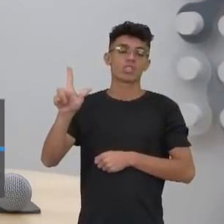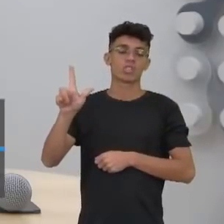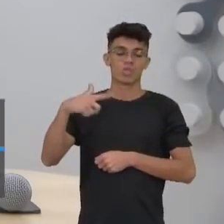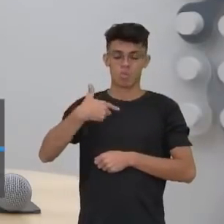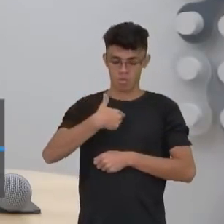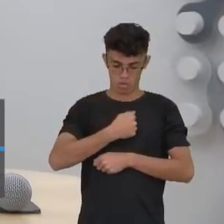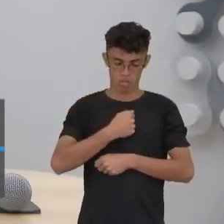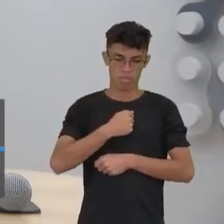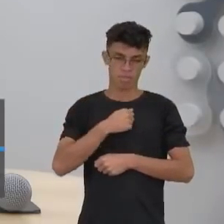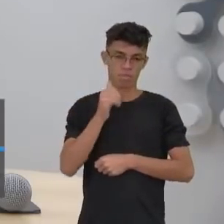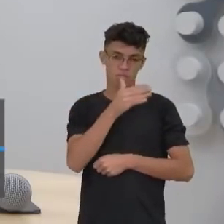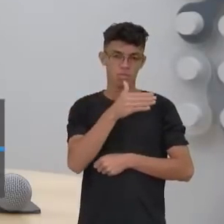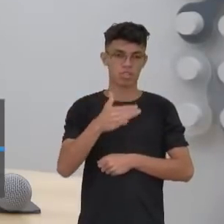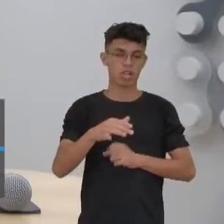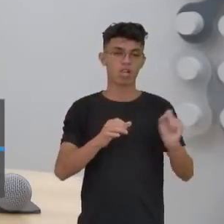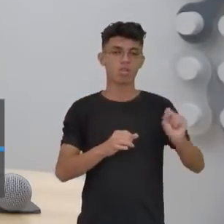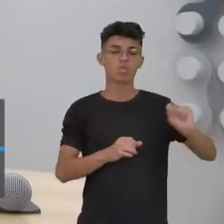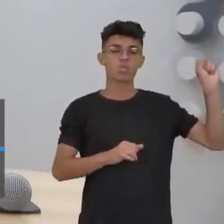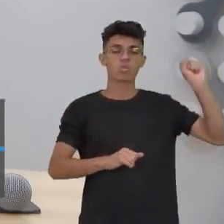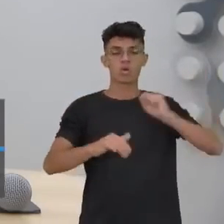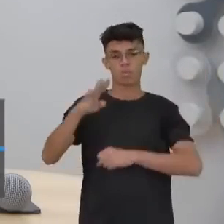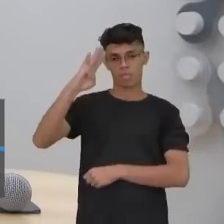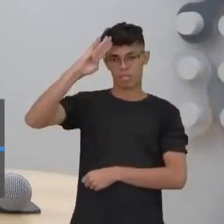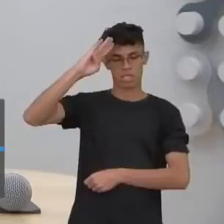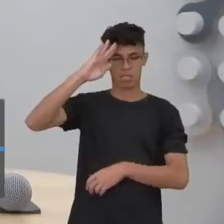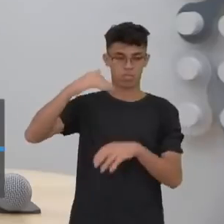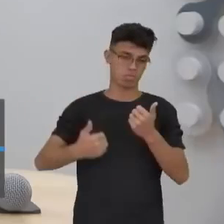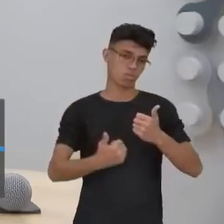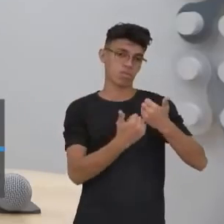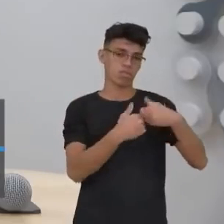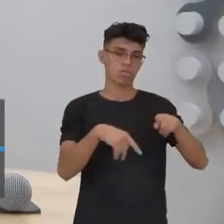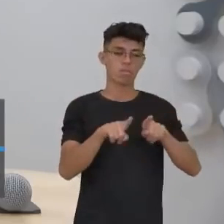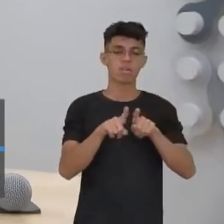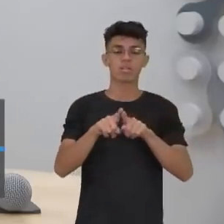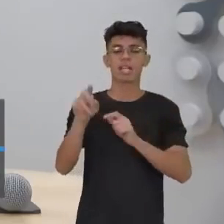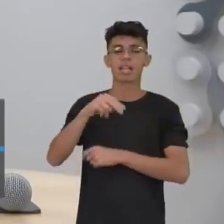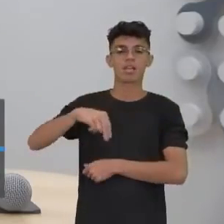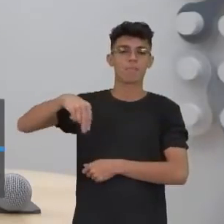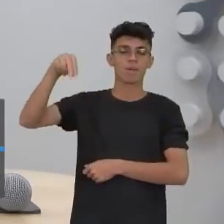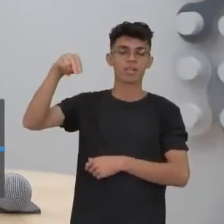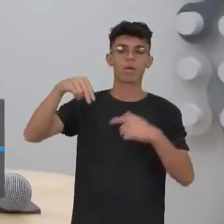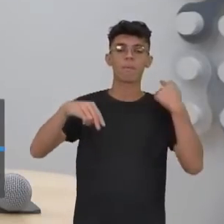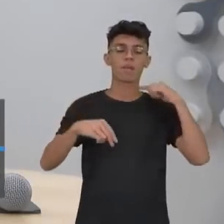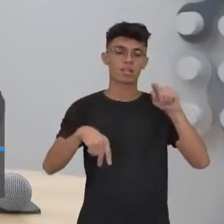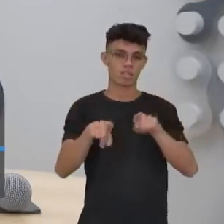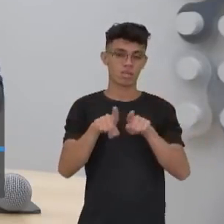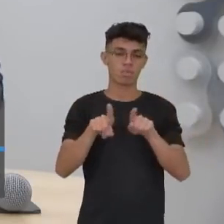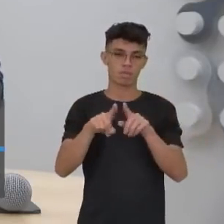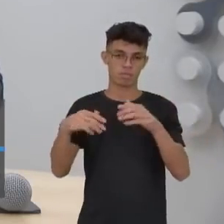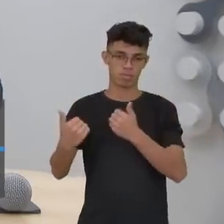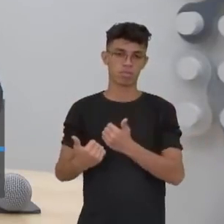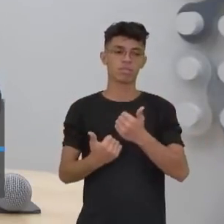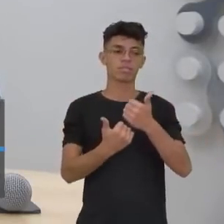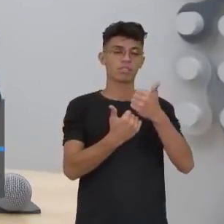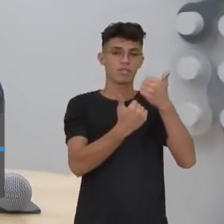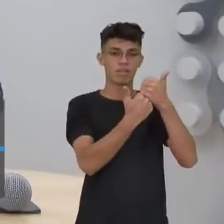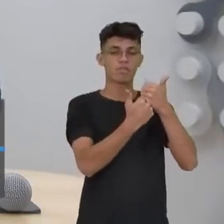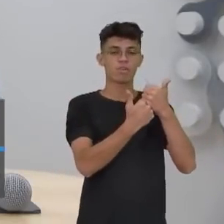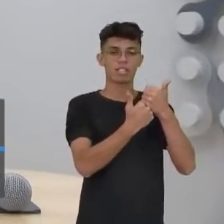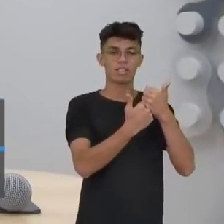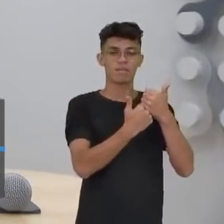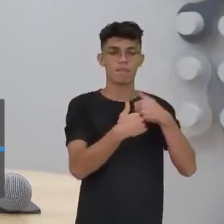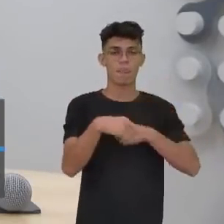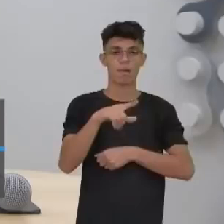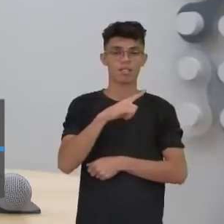Sul, os militares o apoiaram, essas oligarquias do Nordeste, de Minas também. Então é um outro grupo, uma